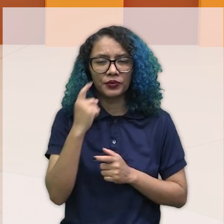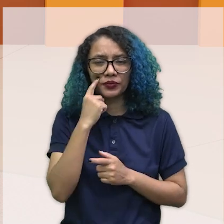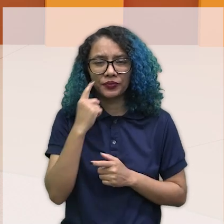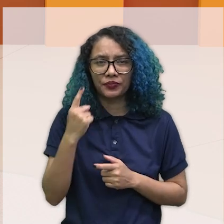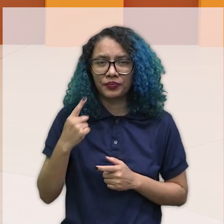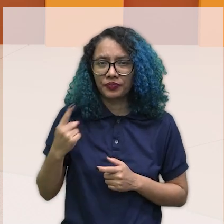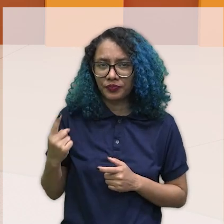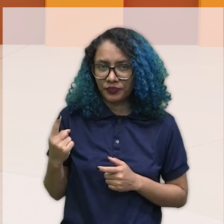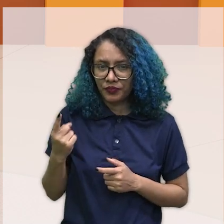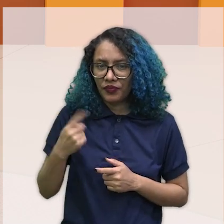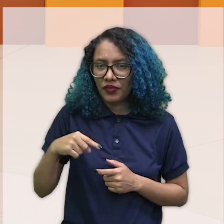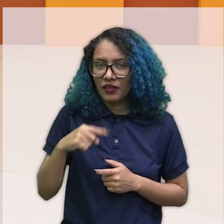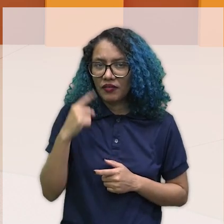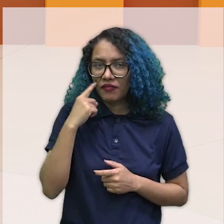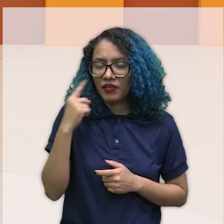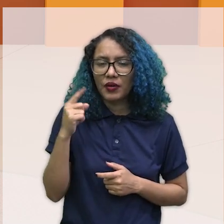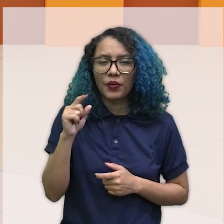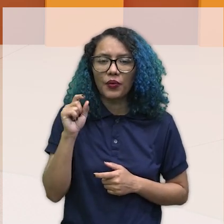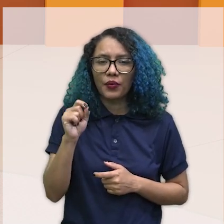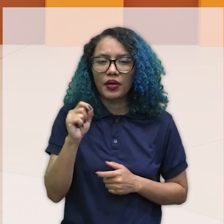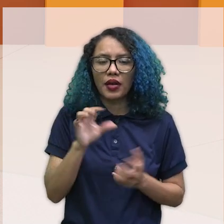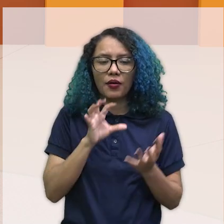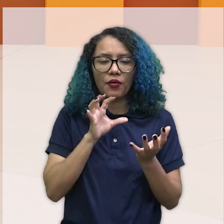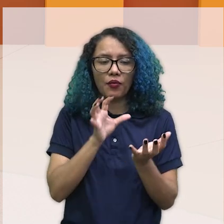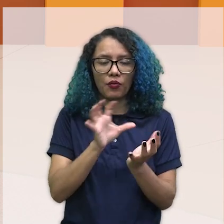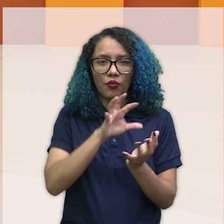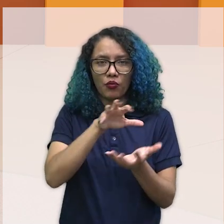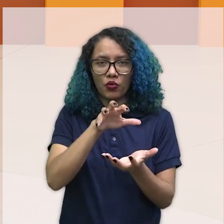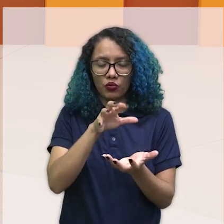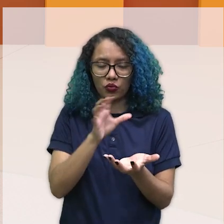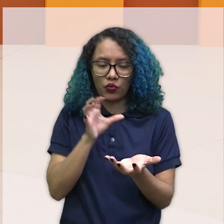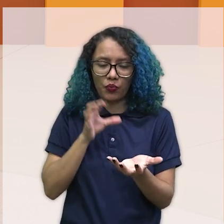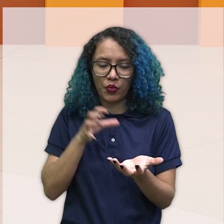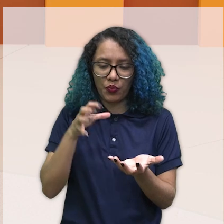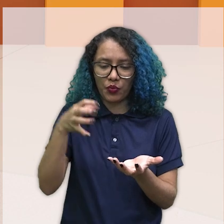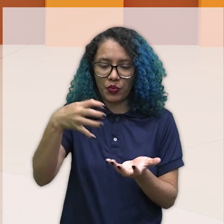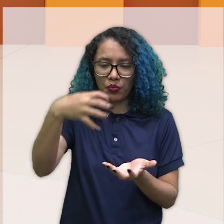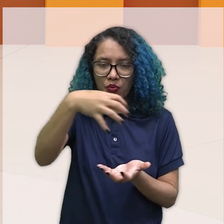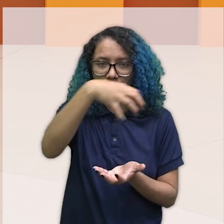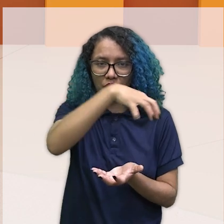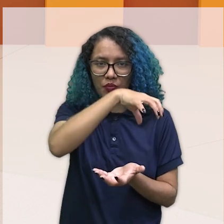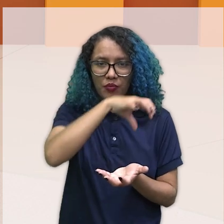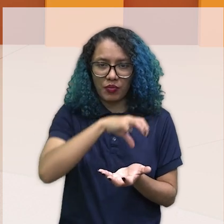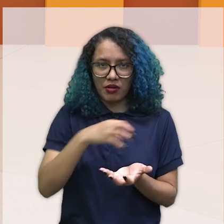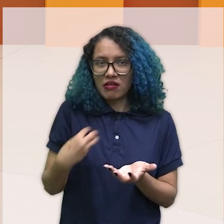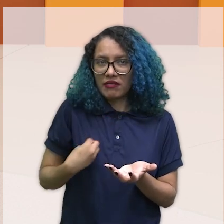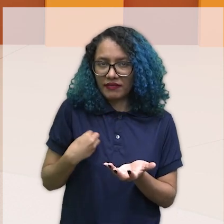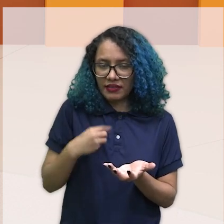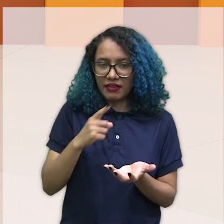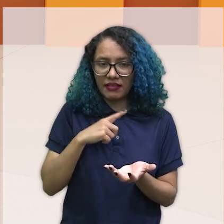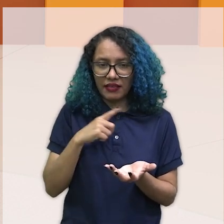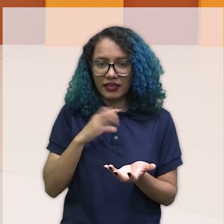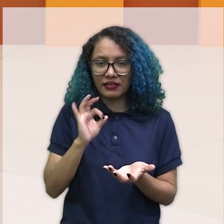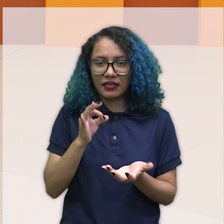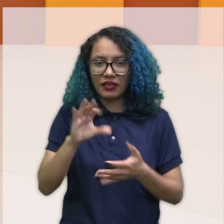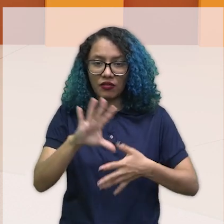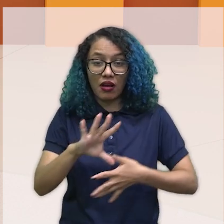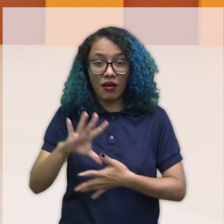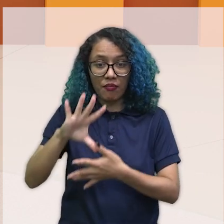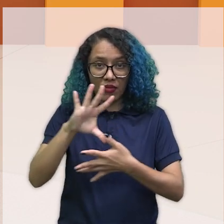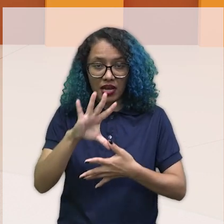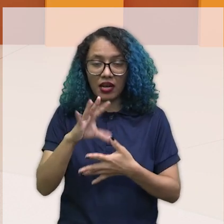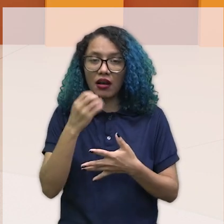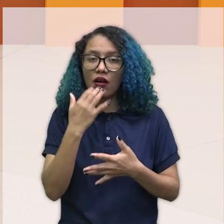vendo aqui, nessa imagem, os continentes habitados, né? A gente tem ali a América em verde, a gente tem